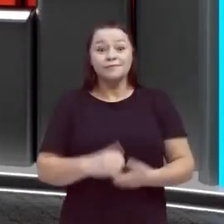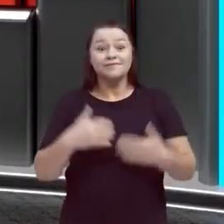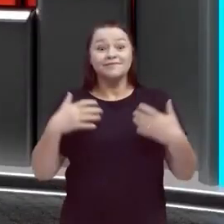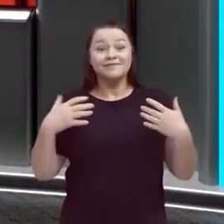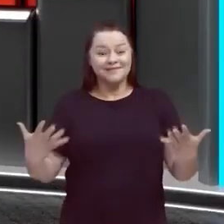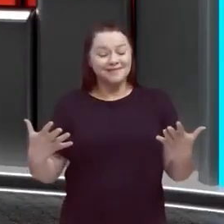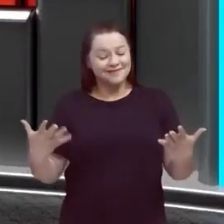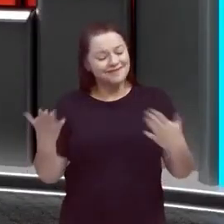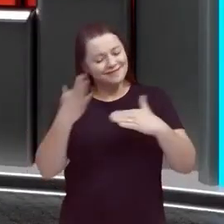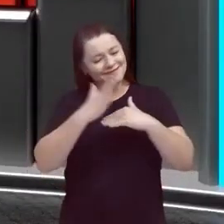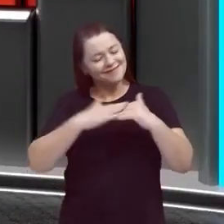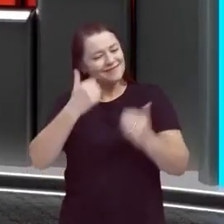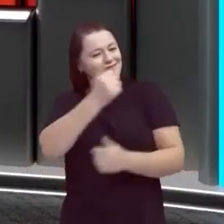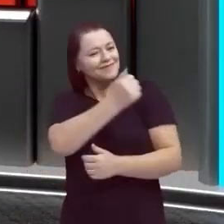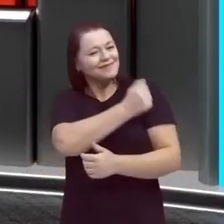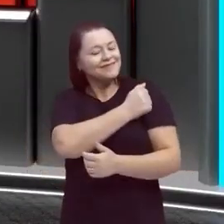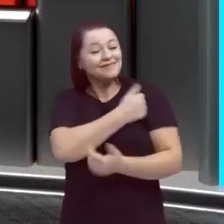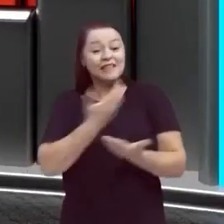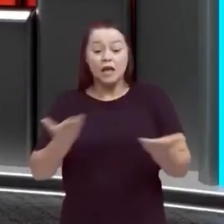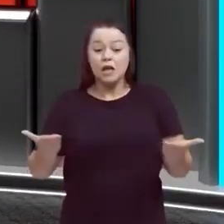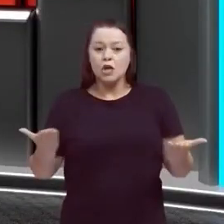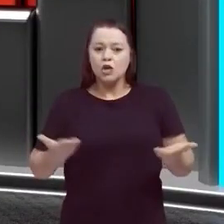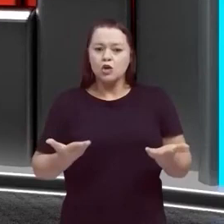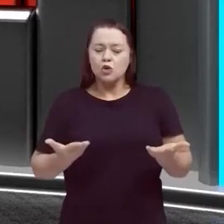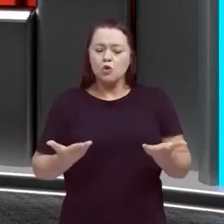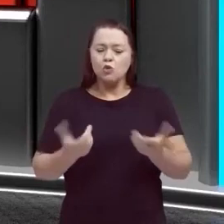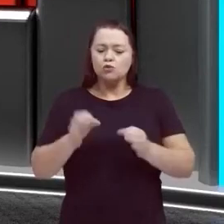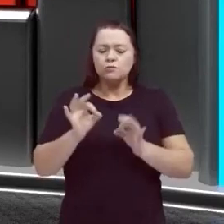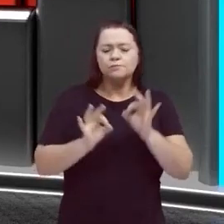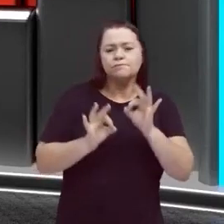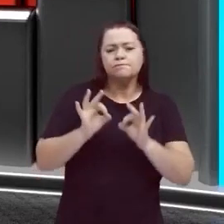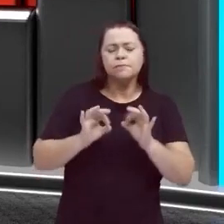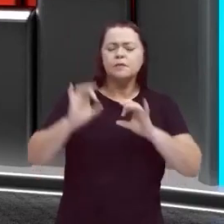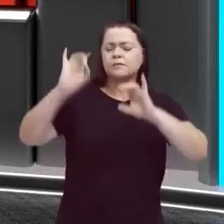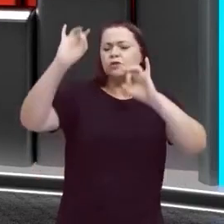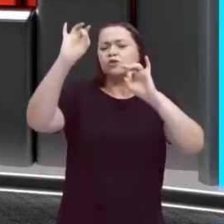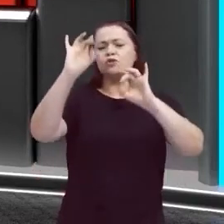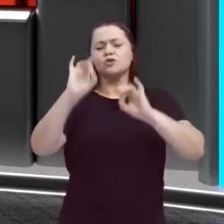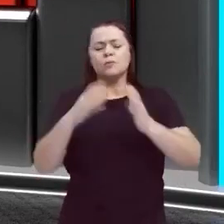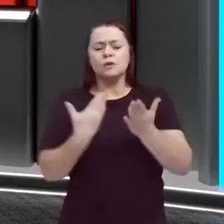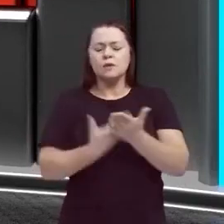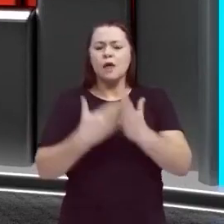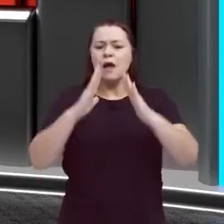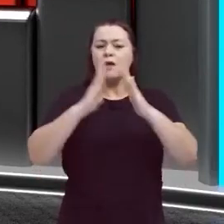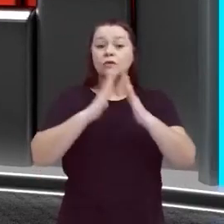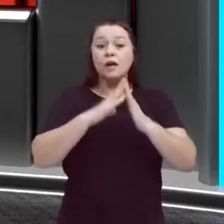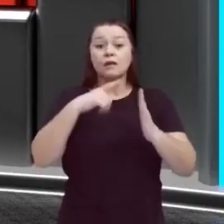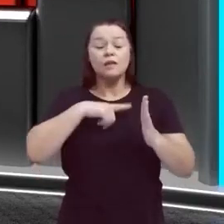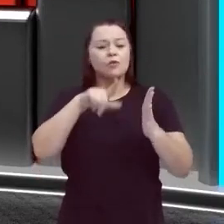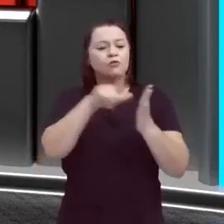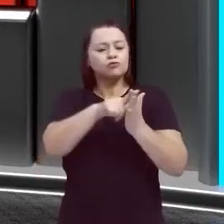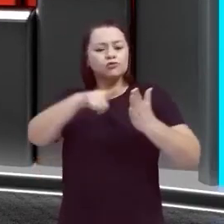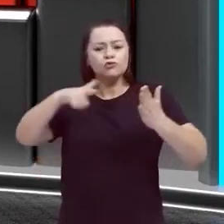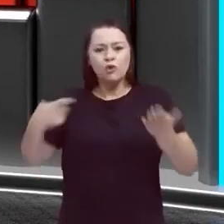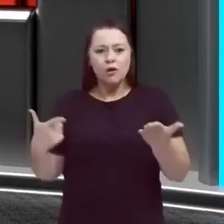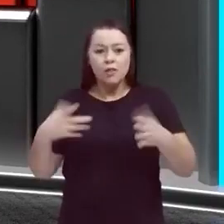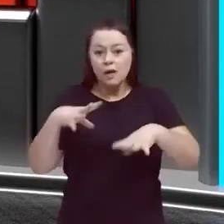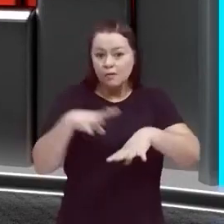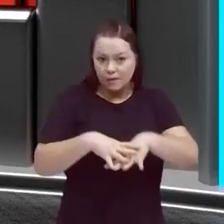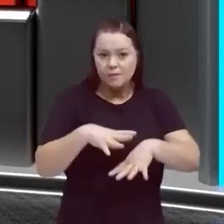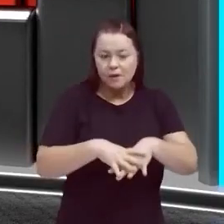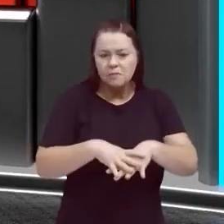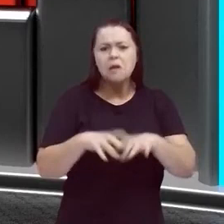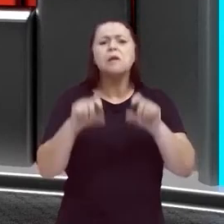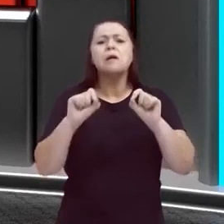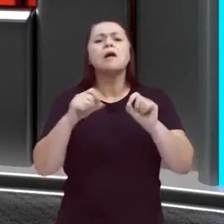Olá, meu querido aluno! E hoje, numa edição muito especial do Aula em Casa, teremos o nosso Jornal da Matemática. E o que nós teremos nesse jornal